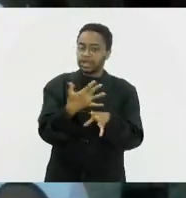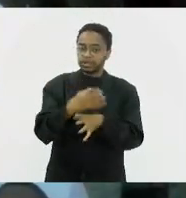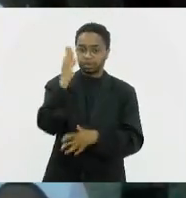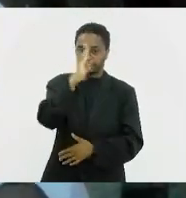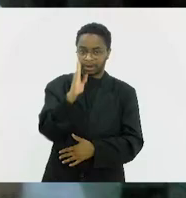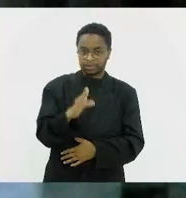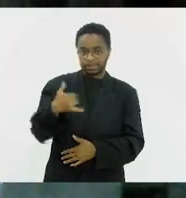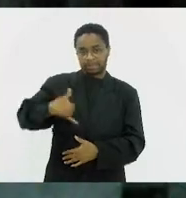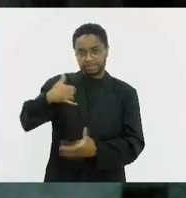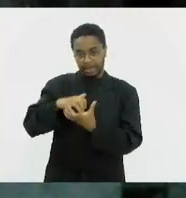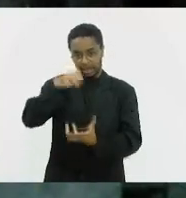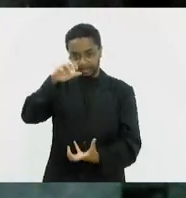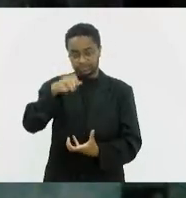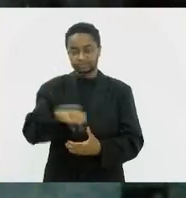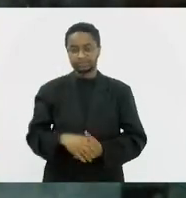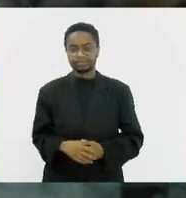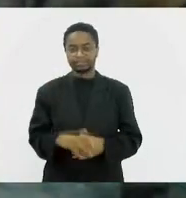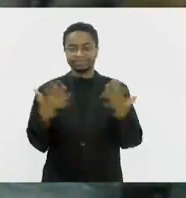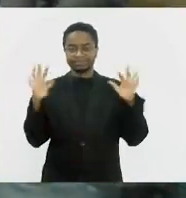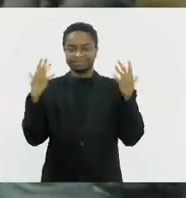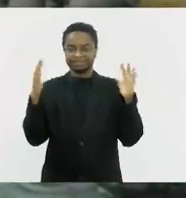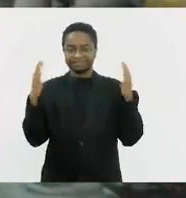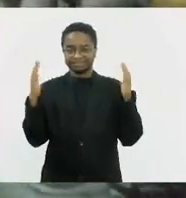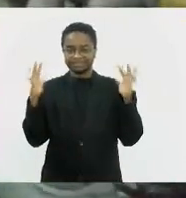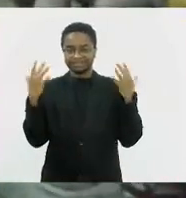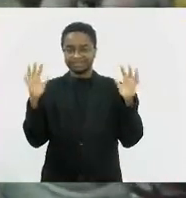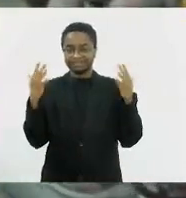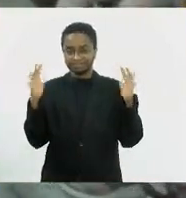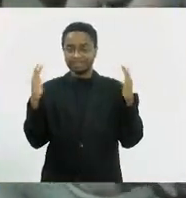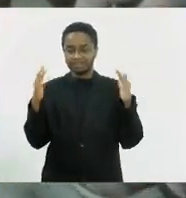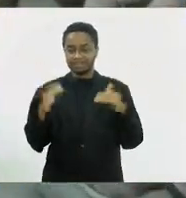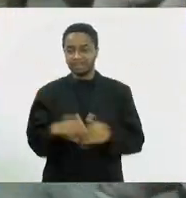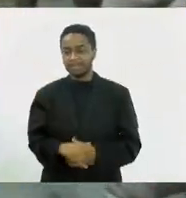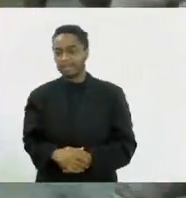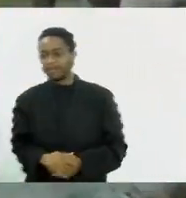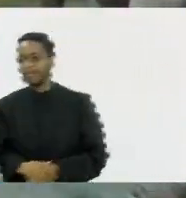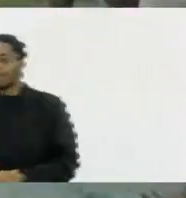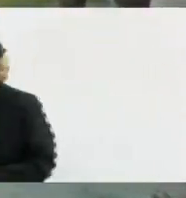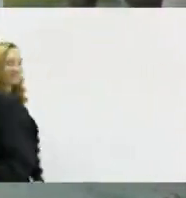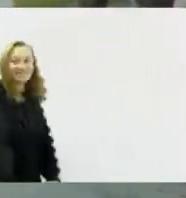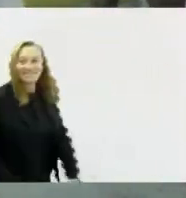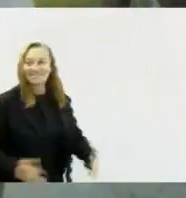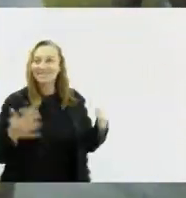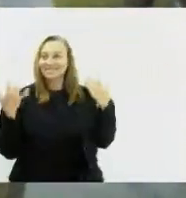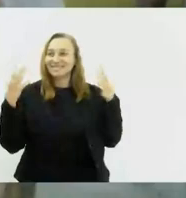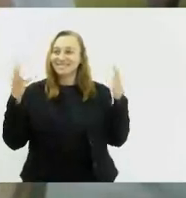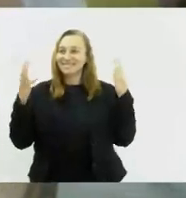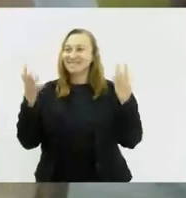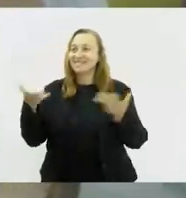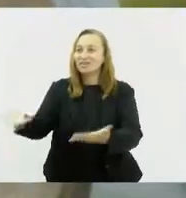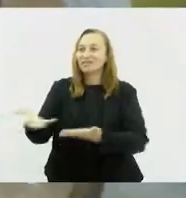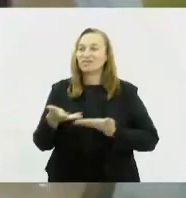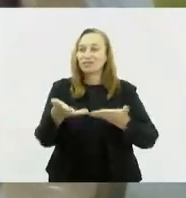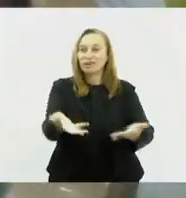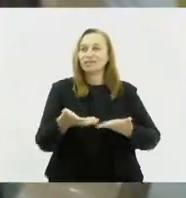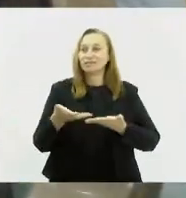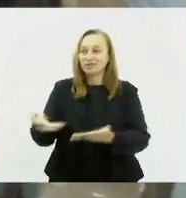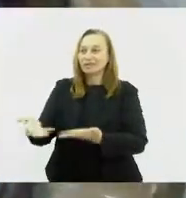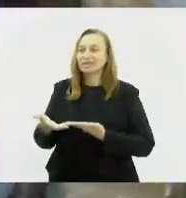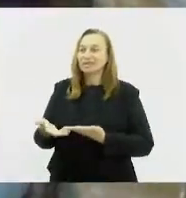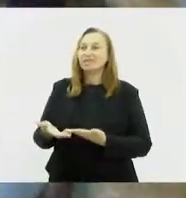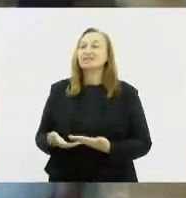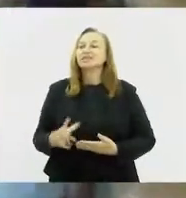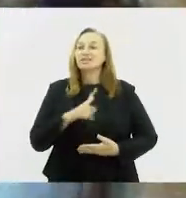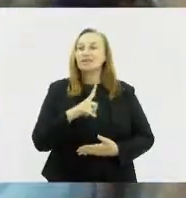terceira idade, hein? Ó, eu já começo convocando aqui, temos amigos das